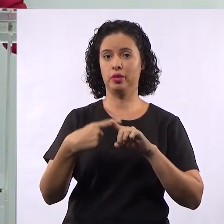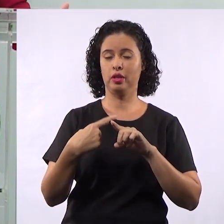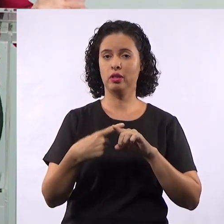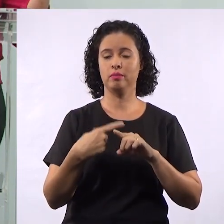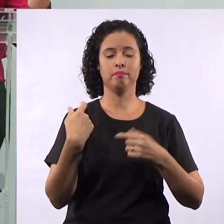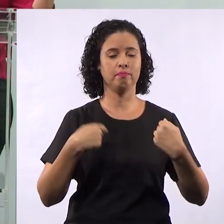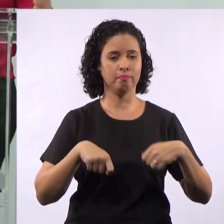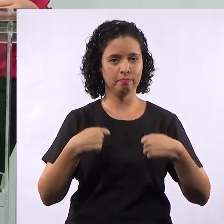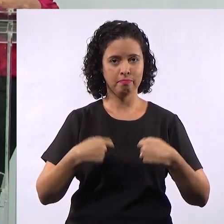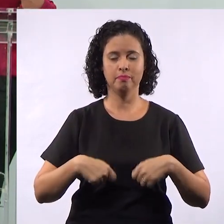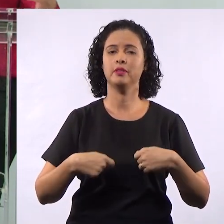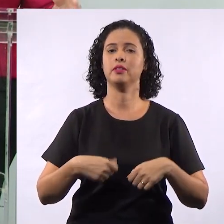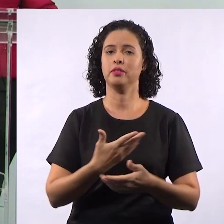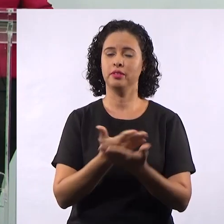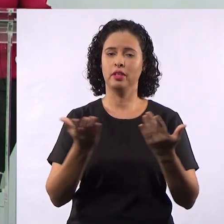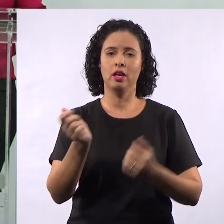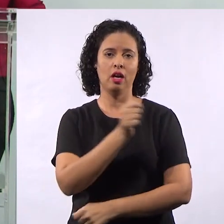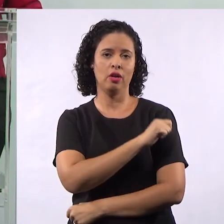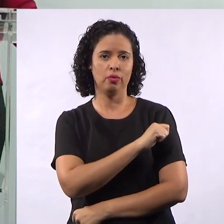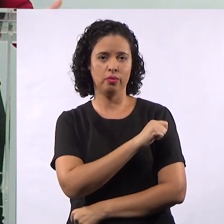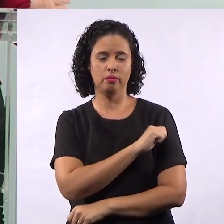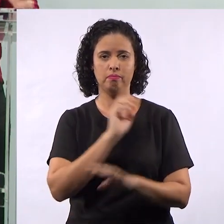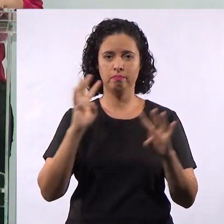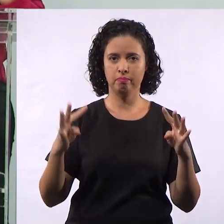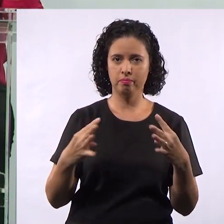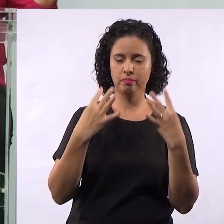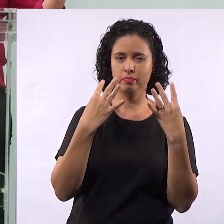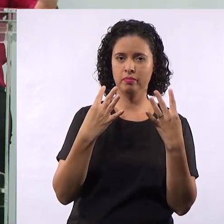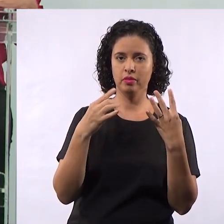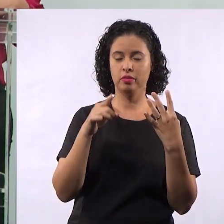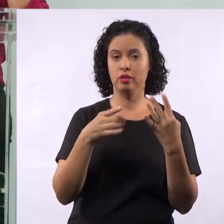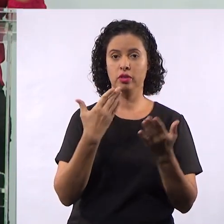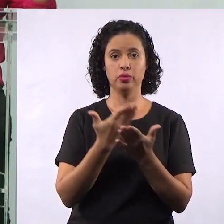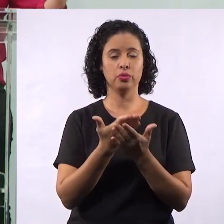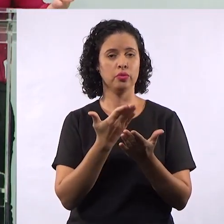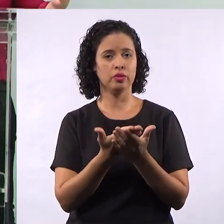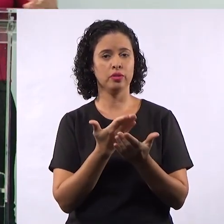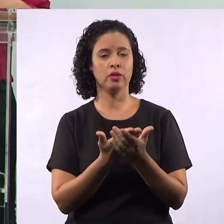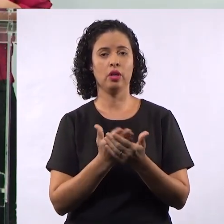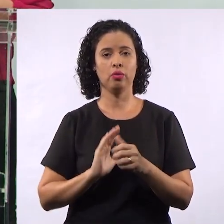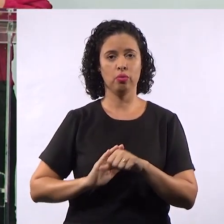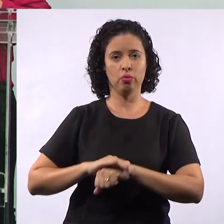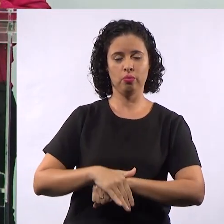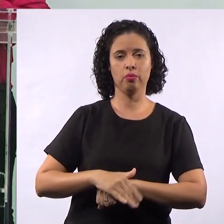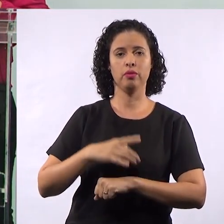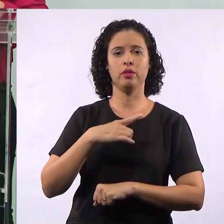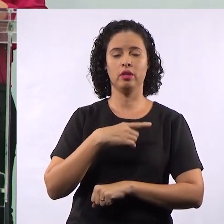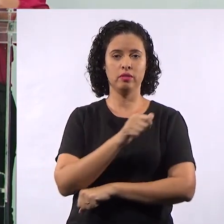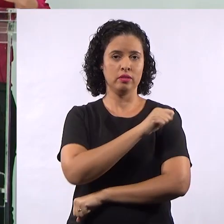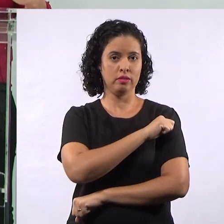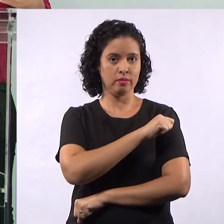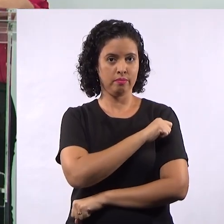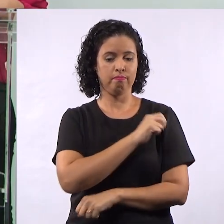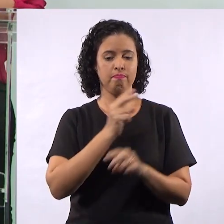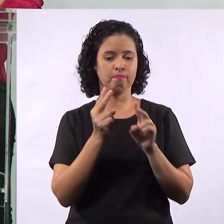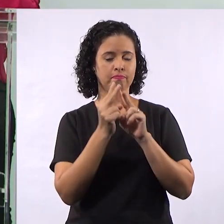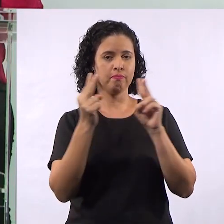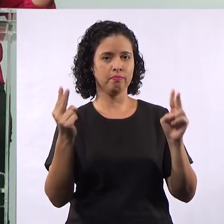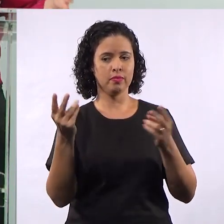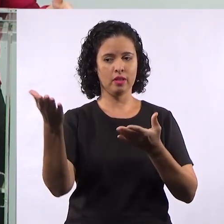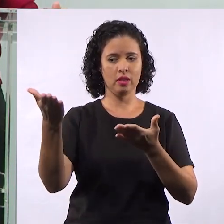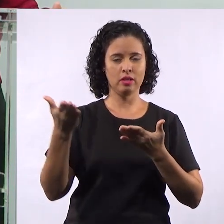perder, nem você como aluno que está aí uma hora dessa estudando, imagino que você esteja estudando à noite, né? Nós temos os nossos alunos EAD, que a